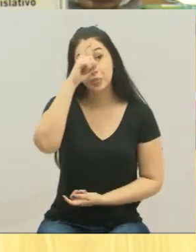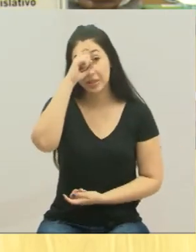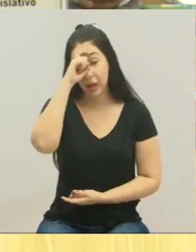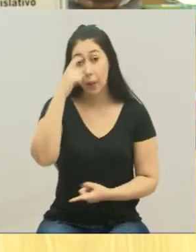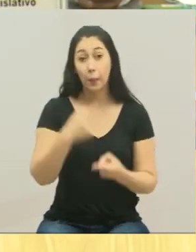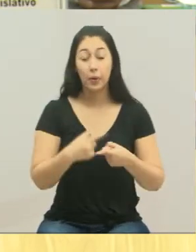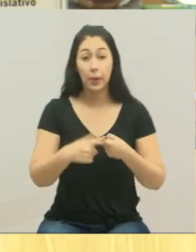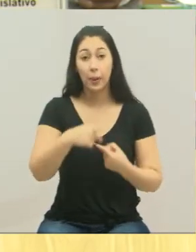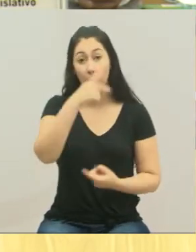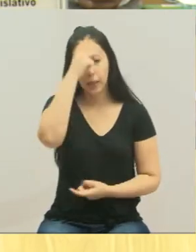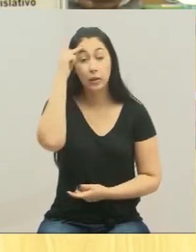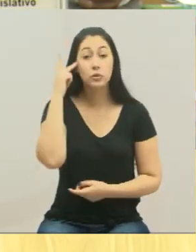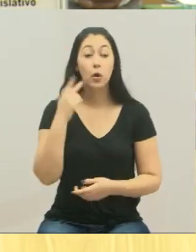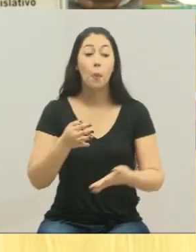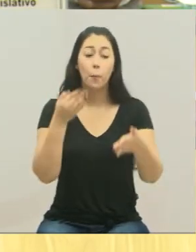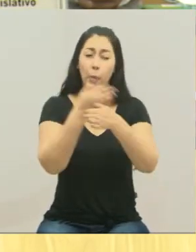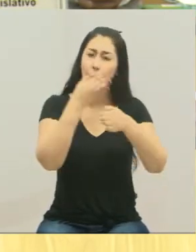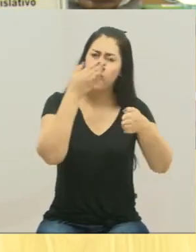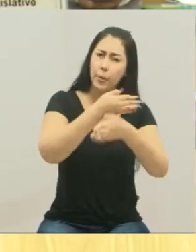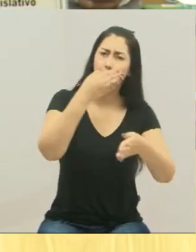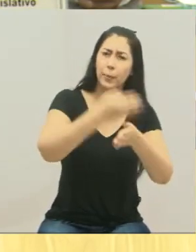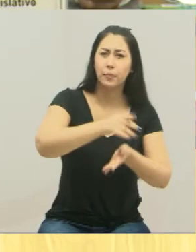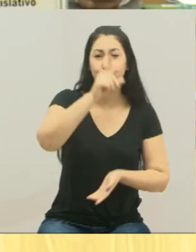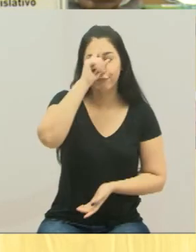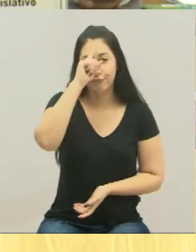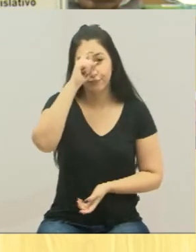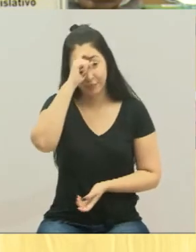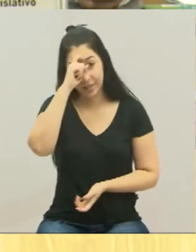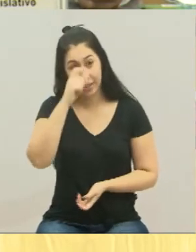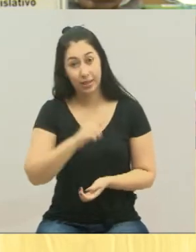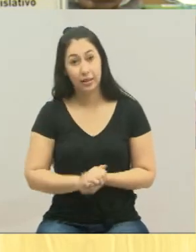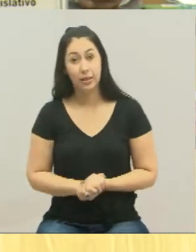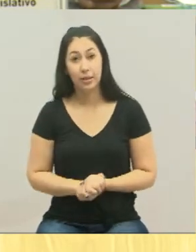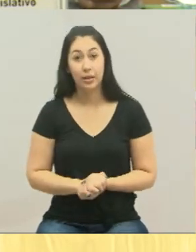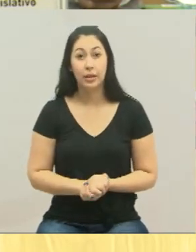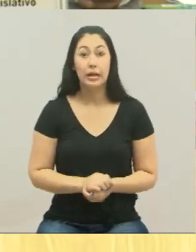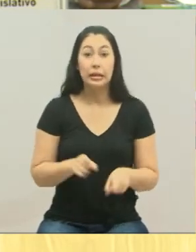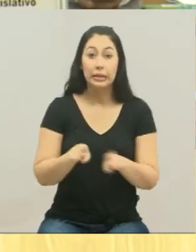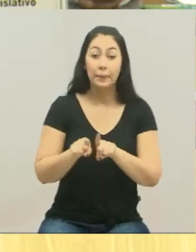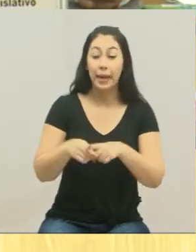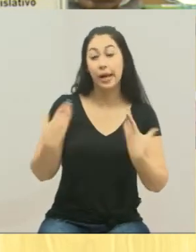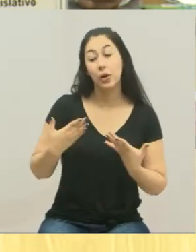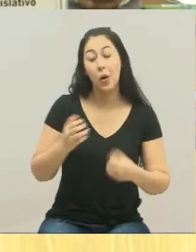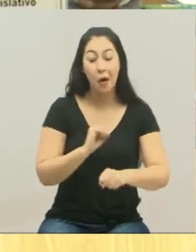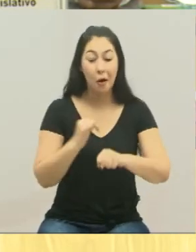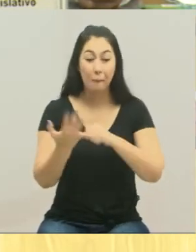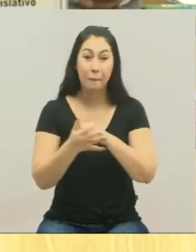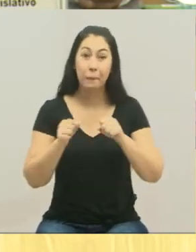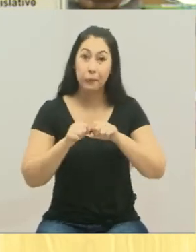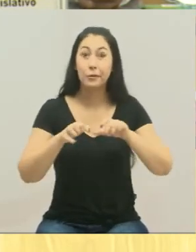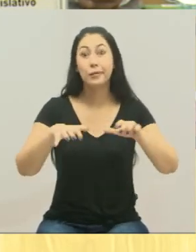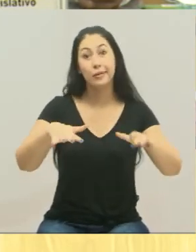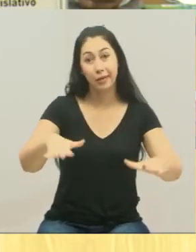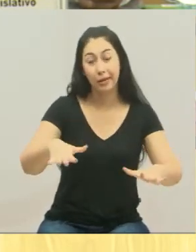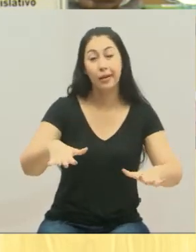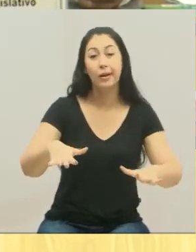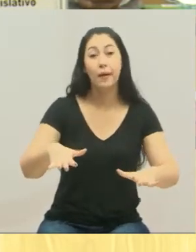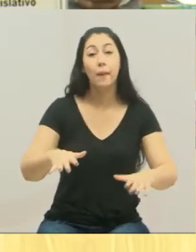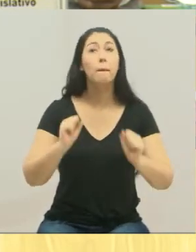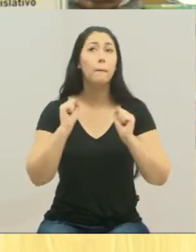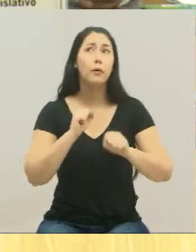este de referência municipal no atendimento a suspeitas de infecções pelo coronavírus, que aponta, em relatório